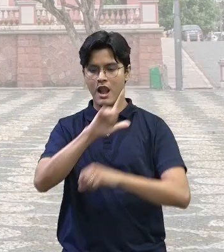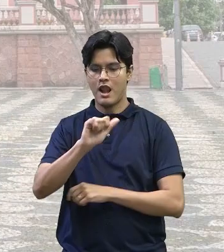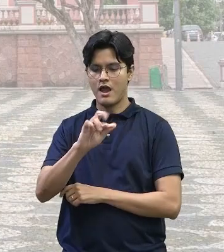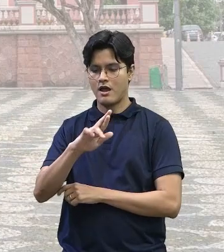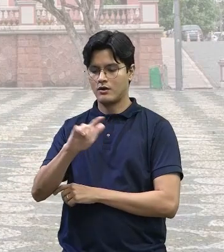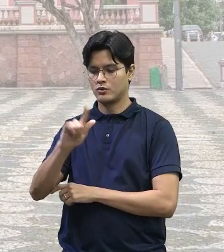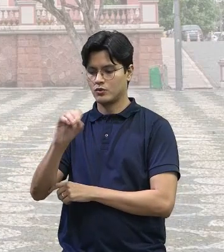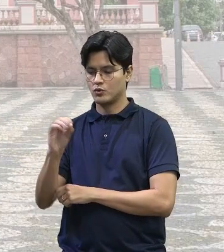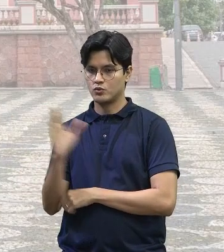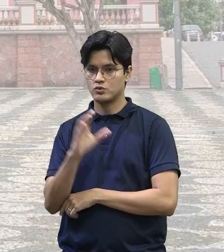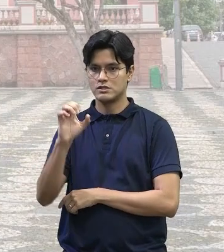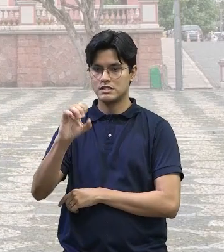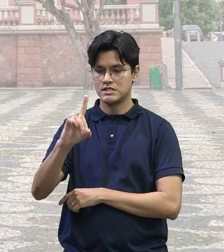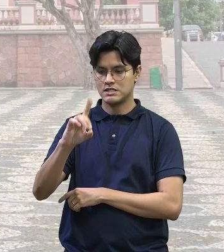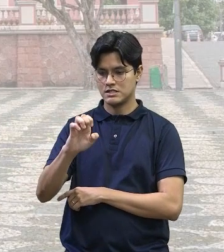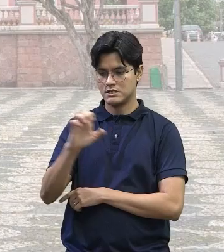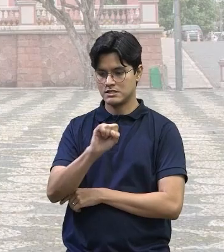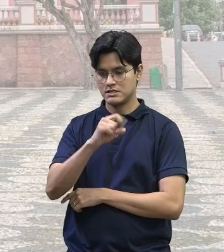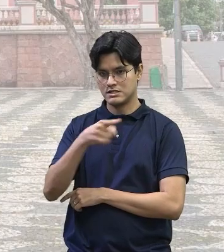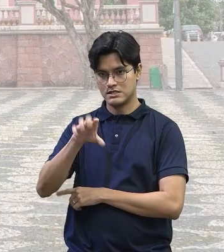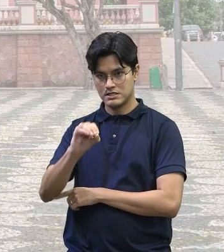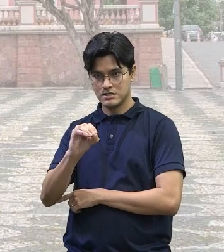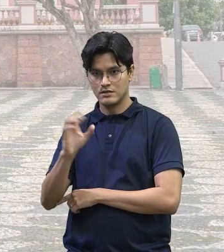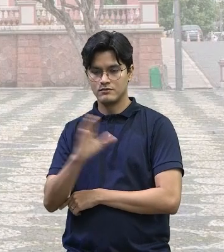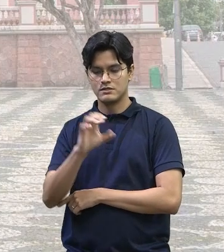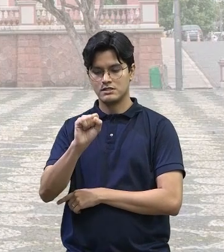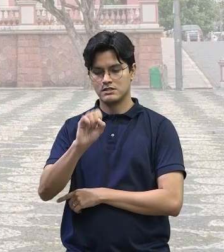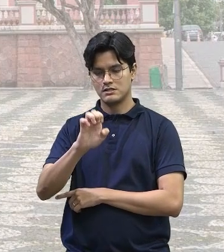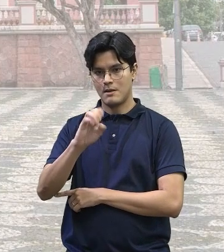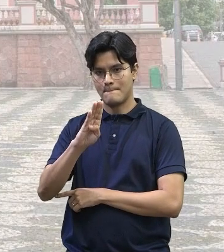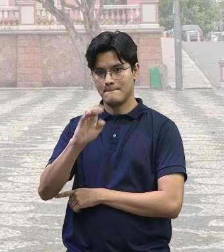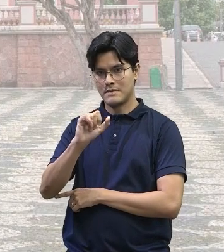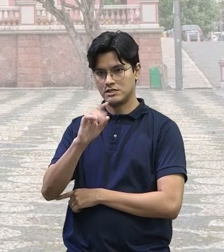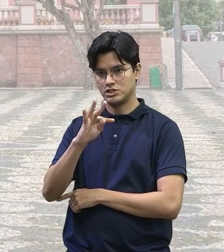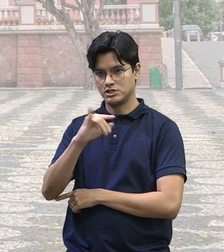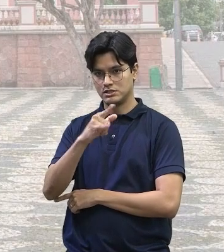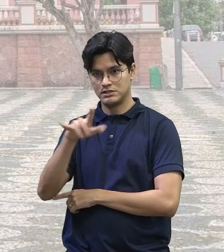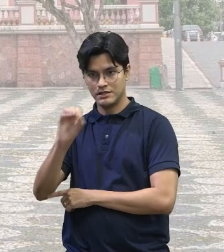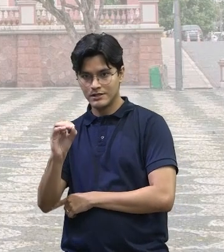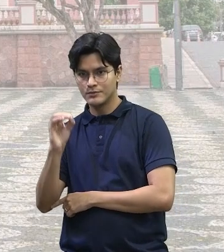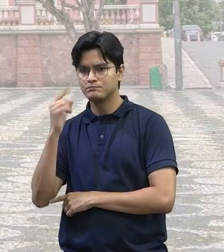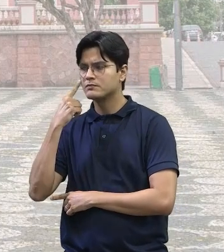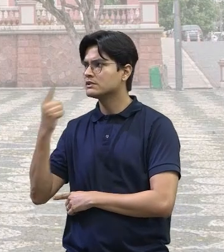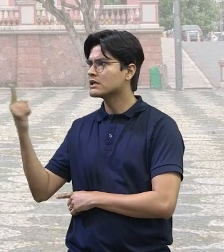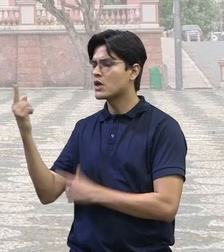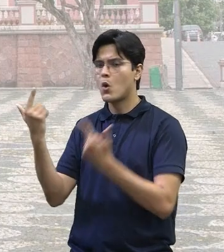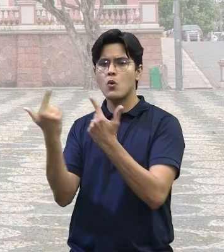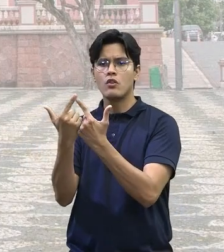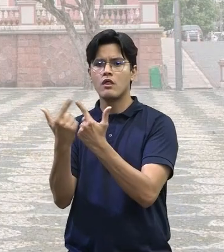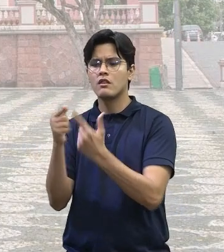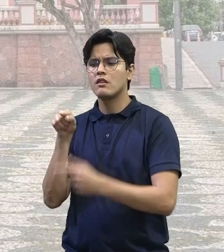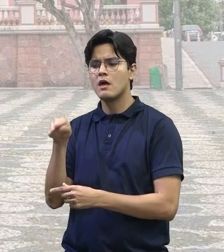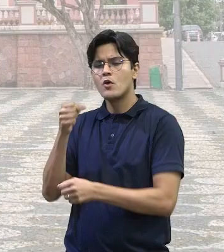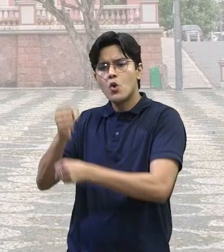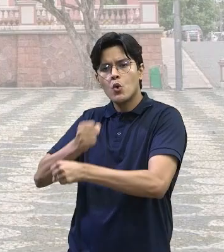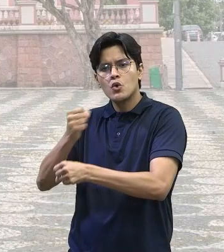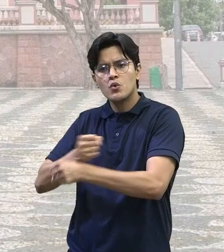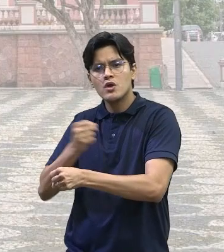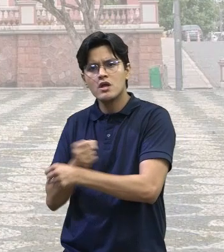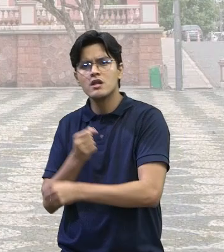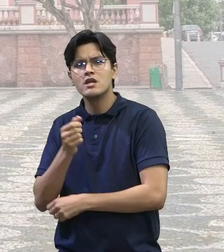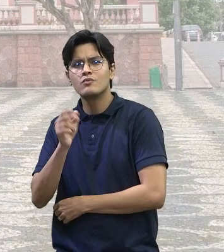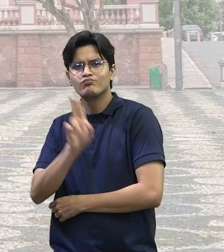erguido através ali do sangue do seringueiro, que trabalhou basicamente de sol a sol para que